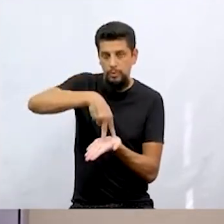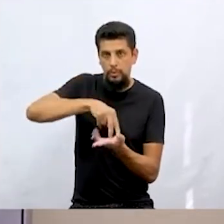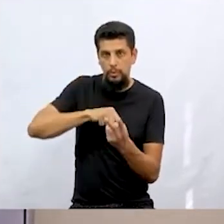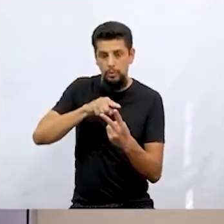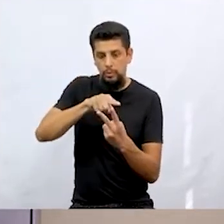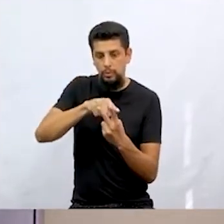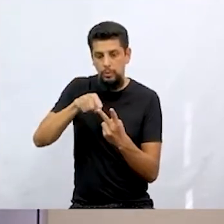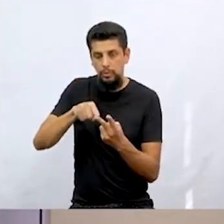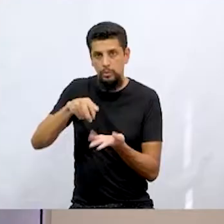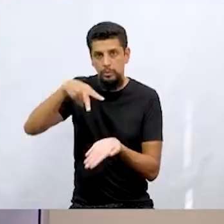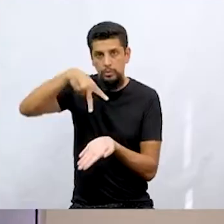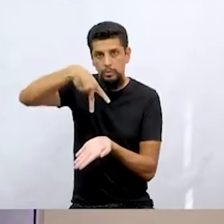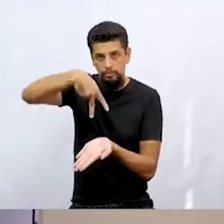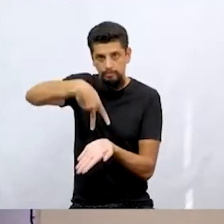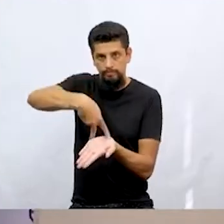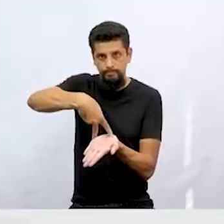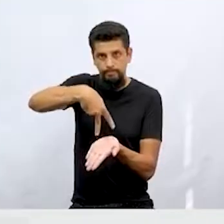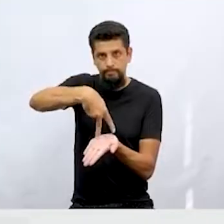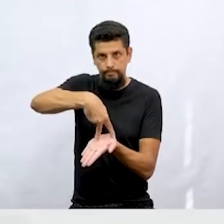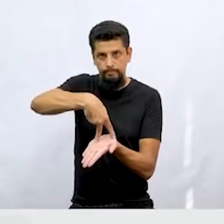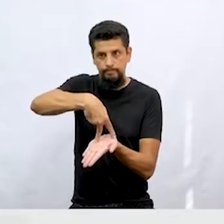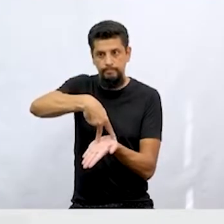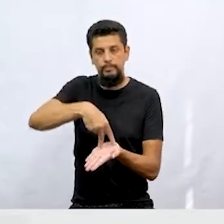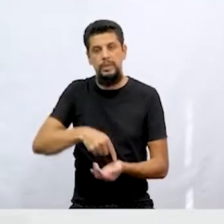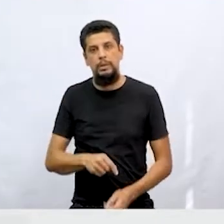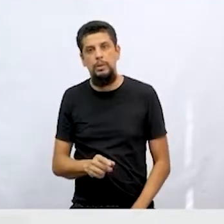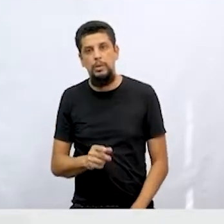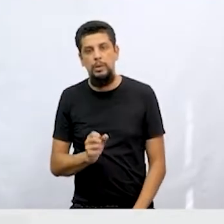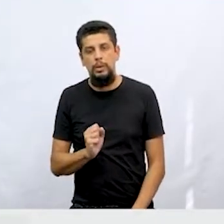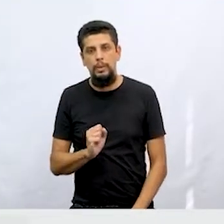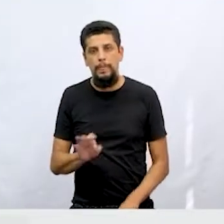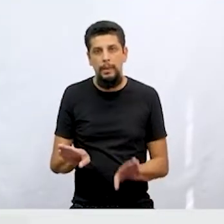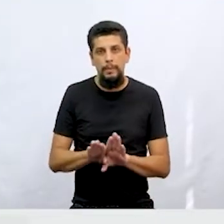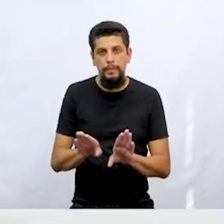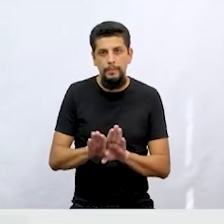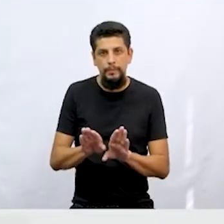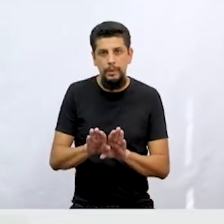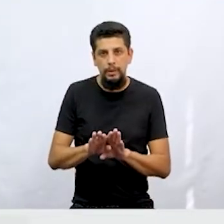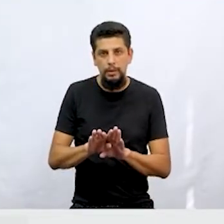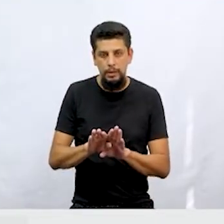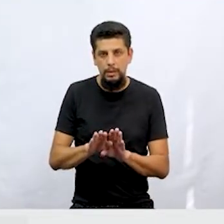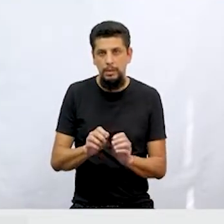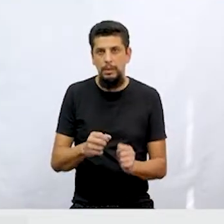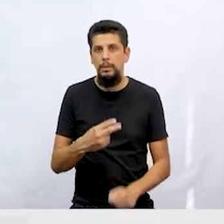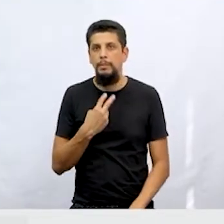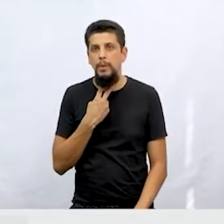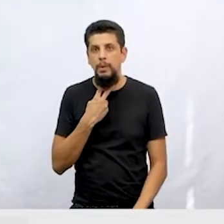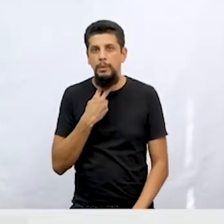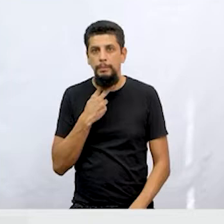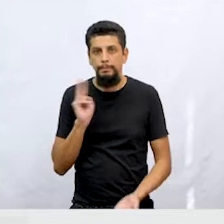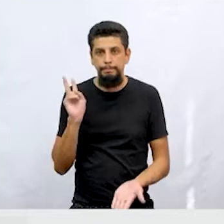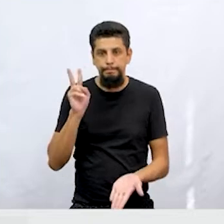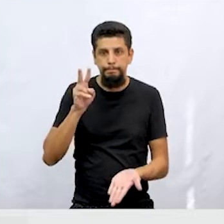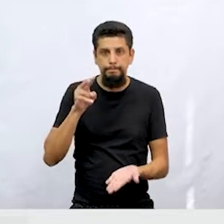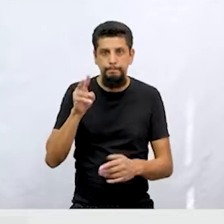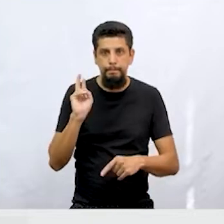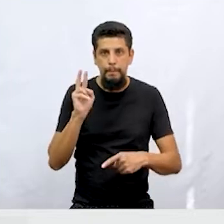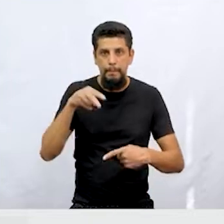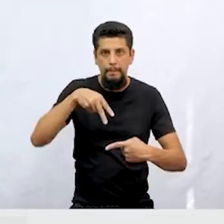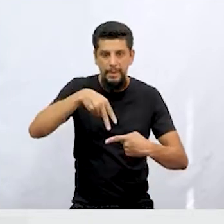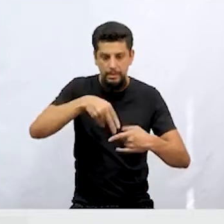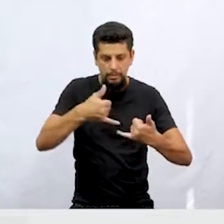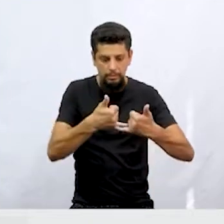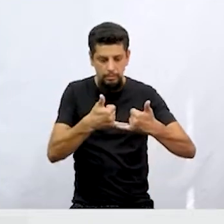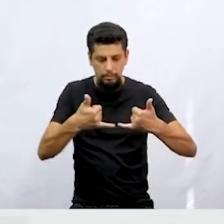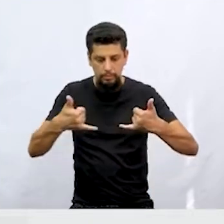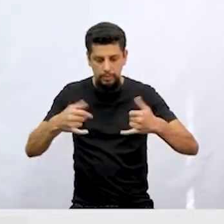o quadradinho que tem a pedrinha, né, ou a tampinha de garrafa, não pode pisar.